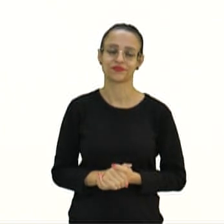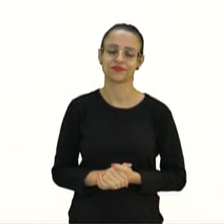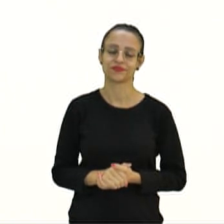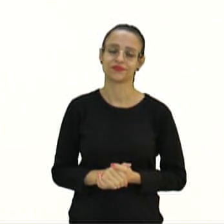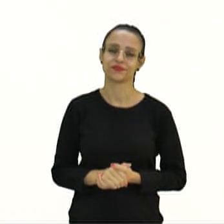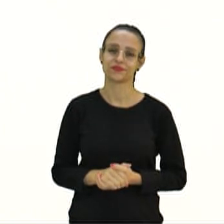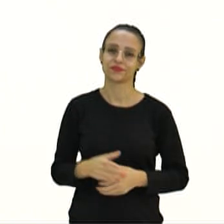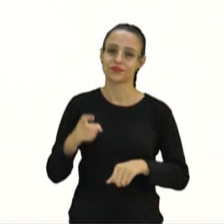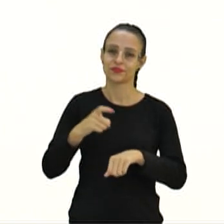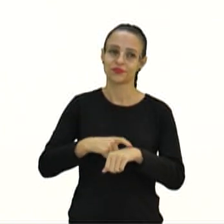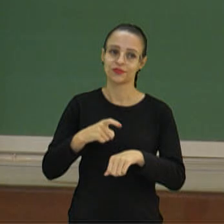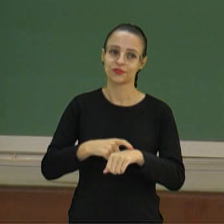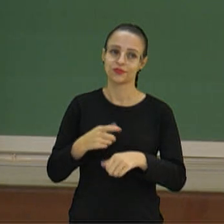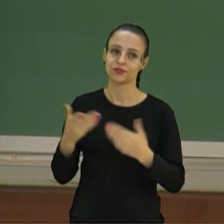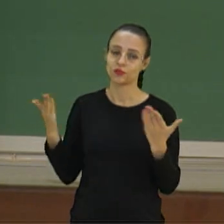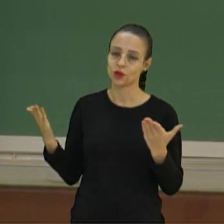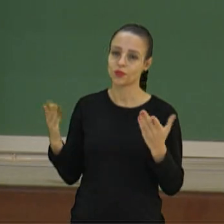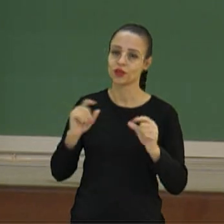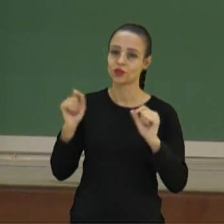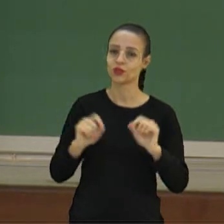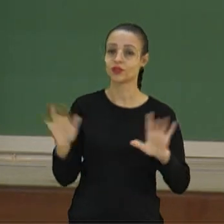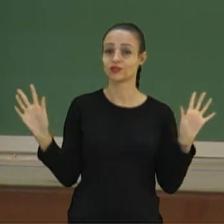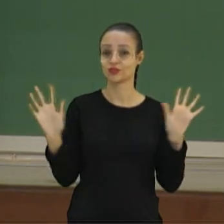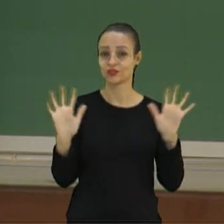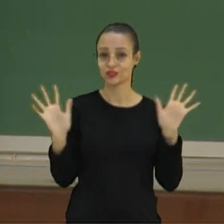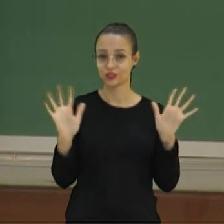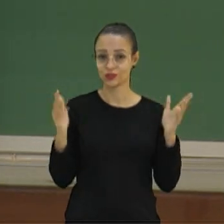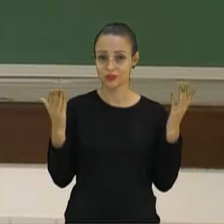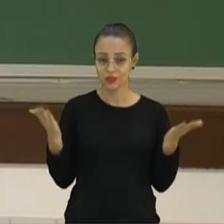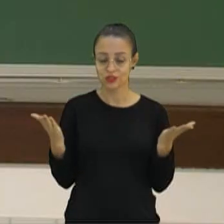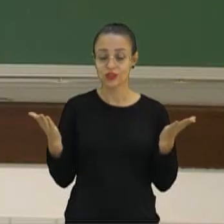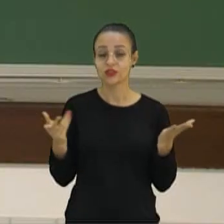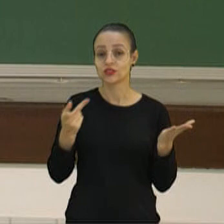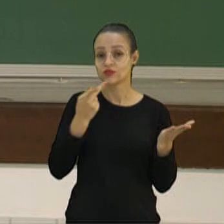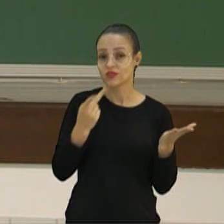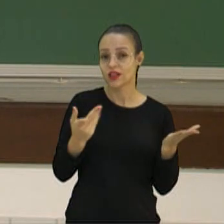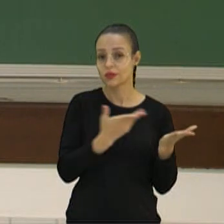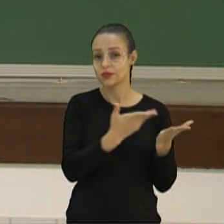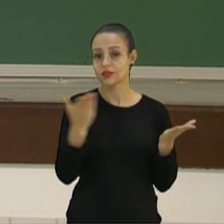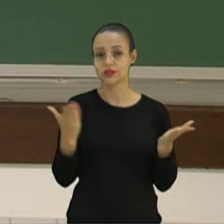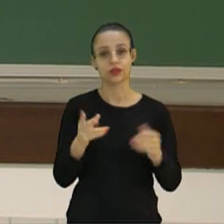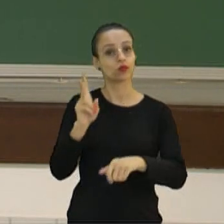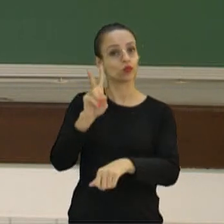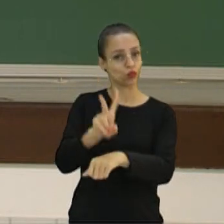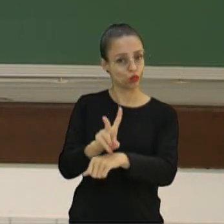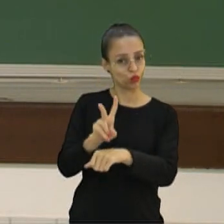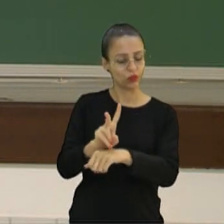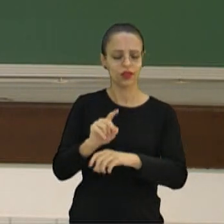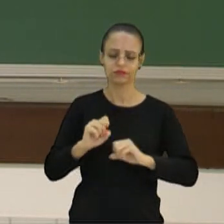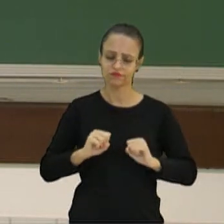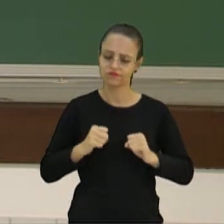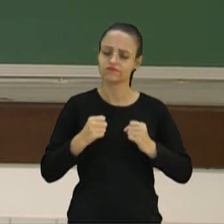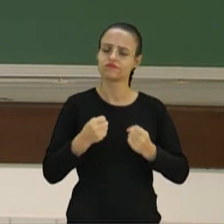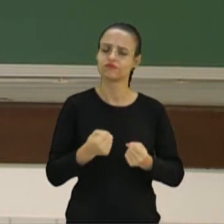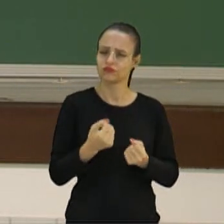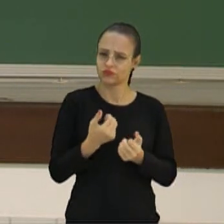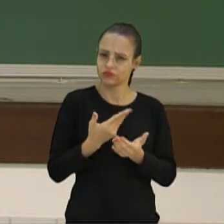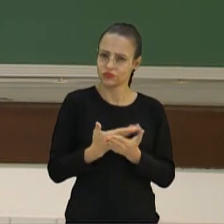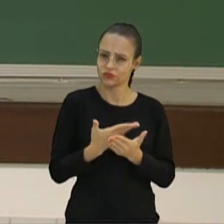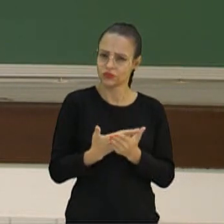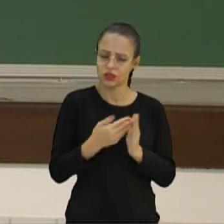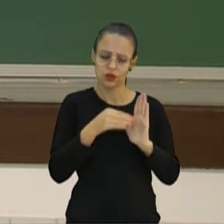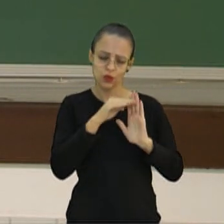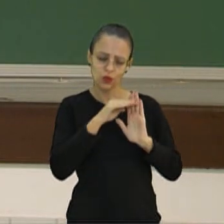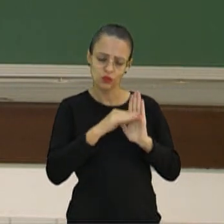ao momento com o rango de nos despedir, de dizer para vocês se cuidarem, se dedicarem, terem uma